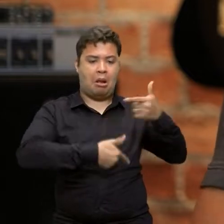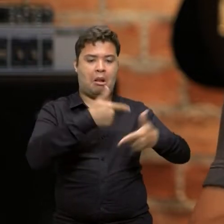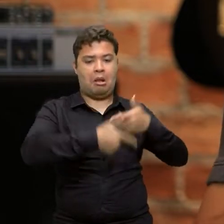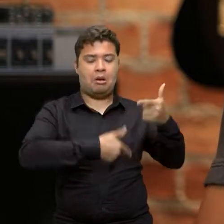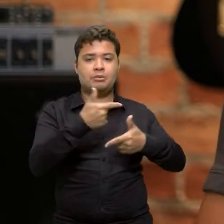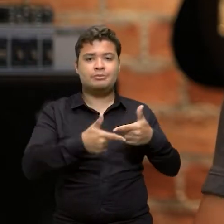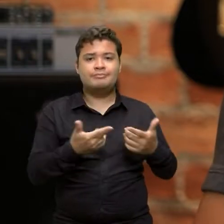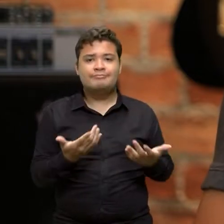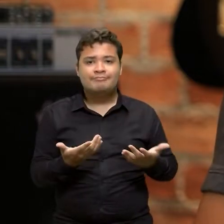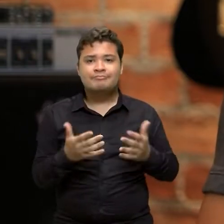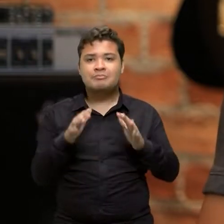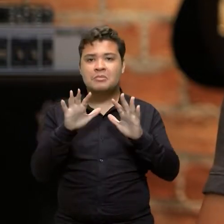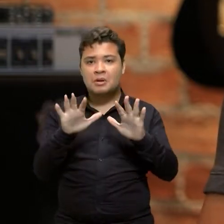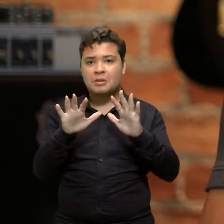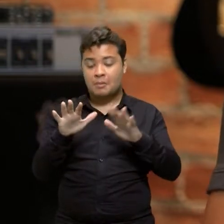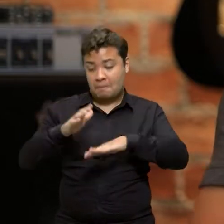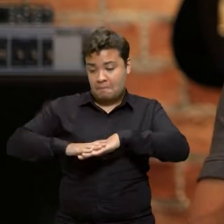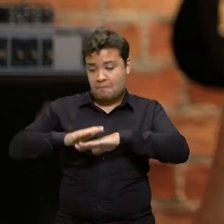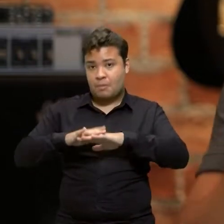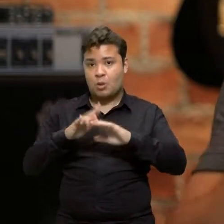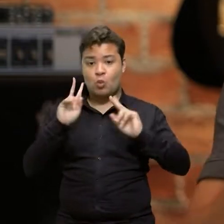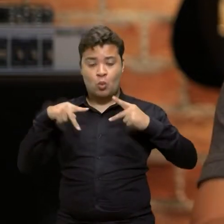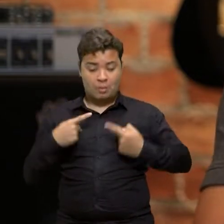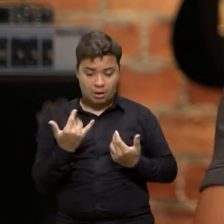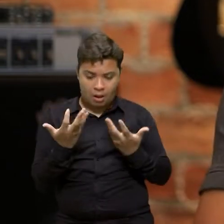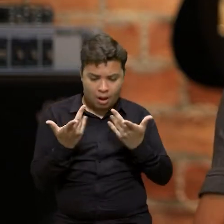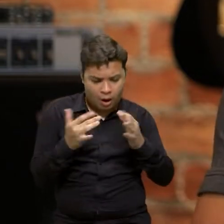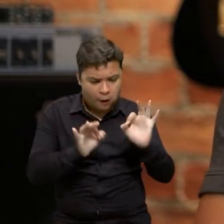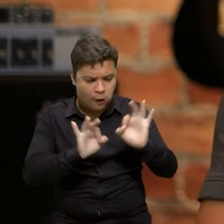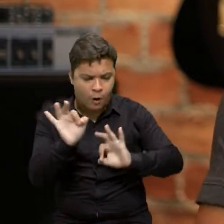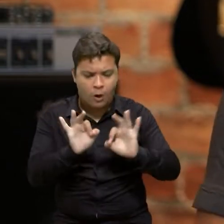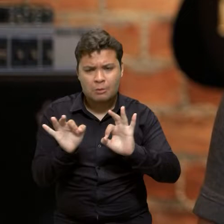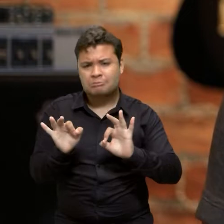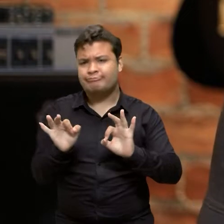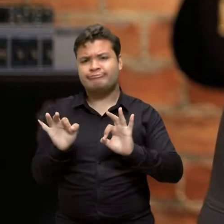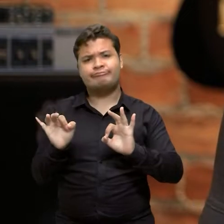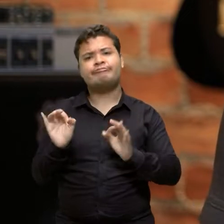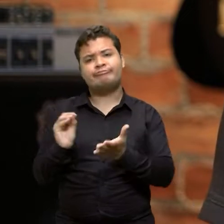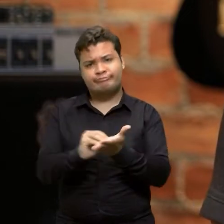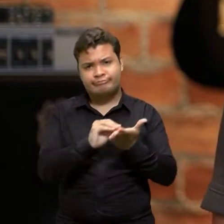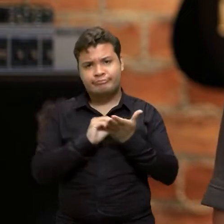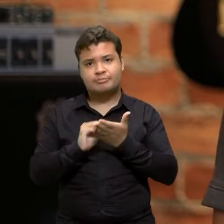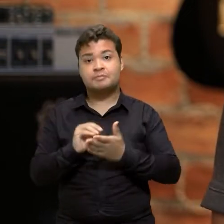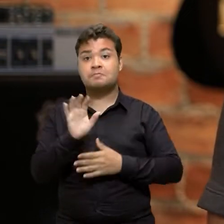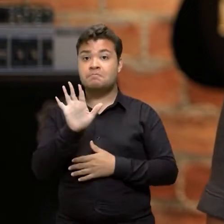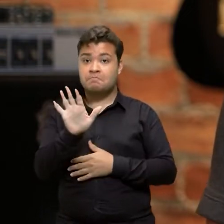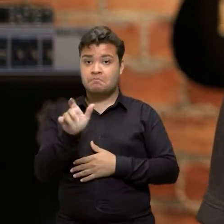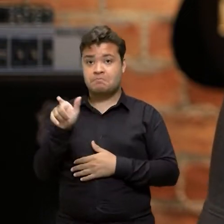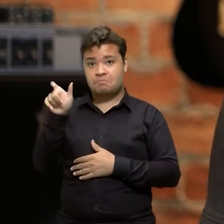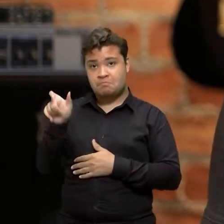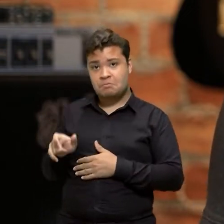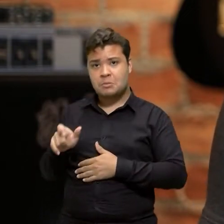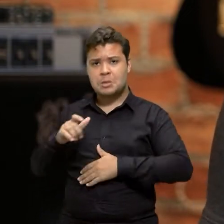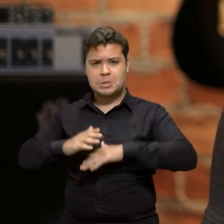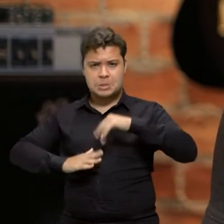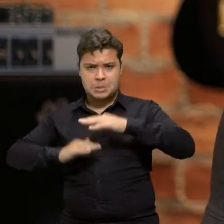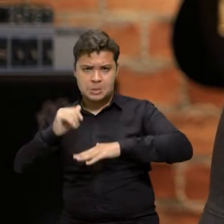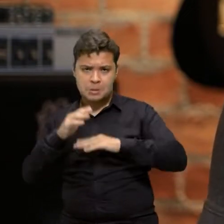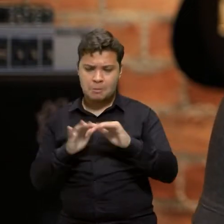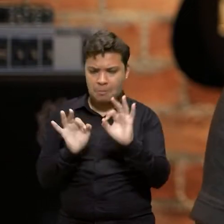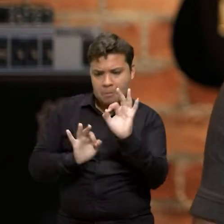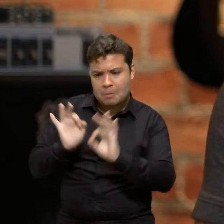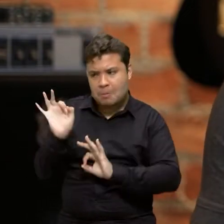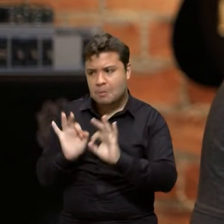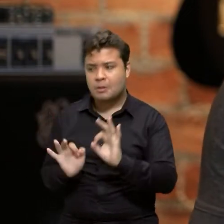Quase não tem aquele olhar clínico da mão humana ali no trabalho ali. Agora o instrumento feito, custom shop,